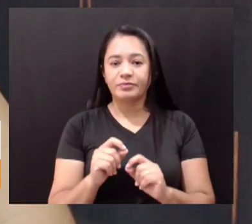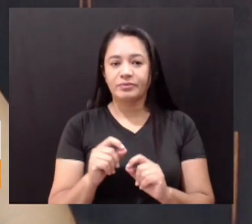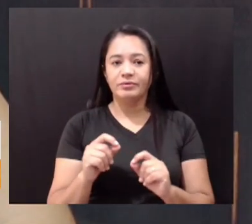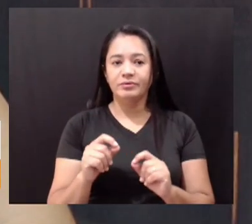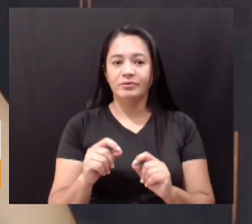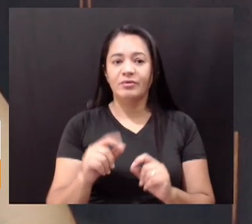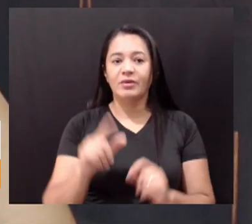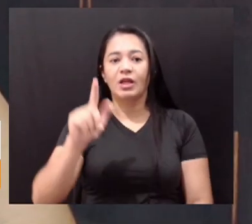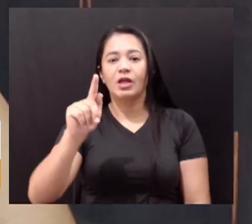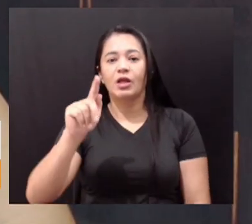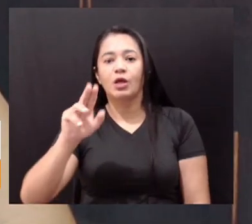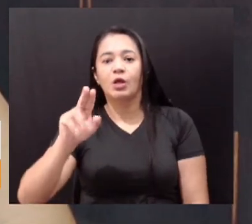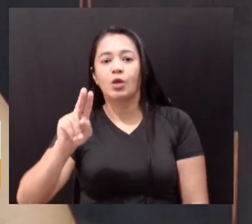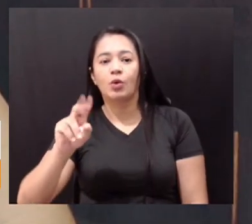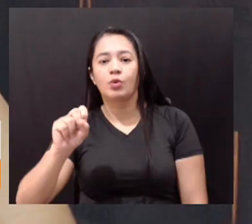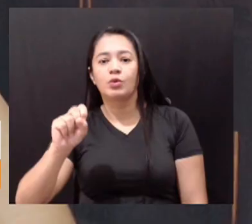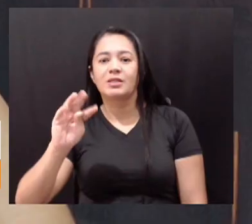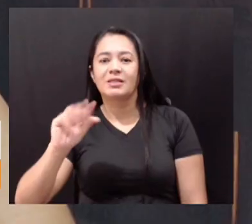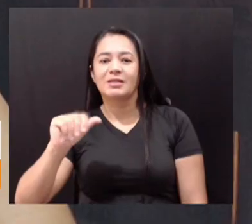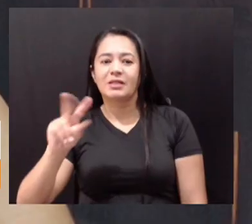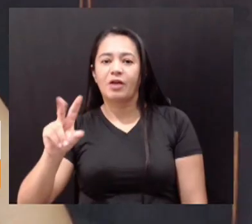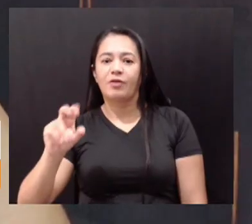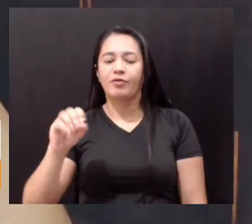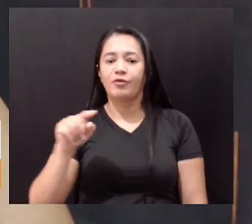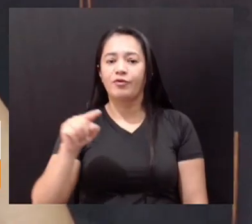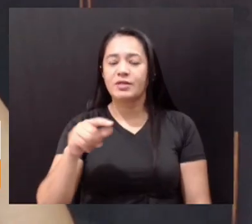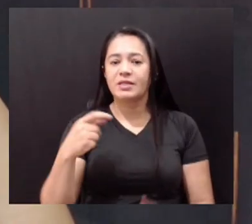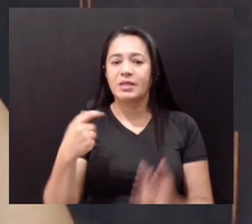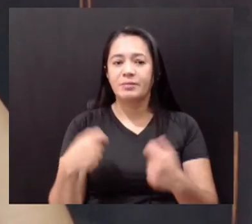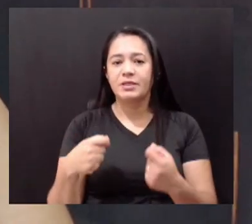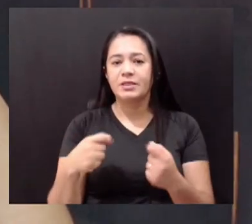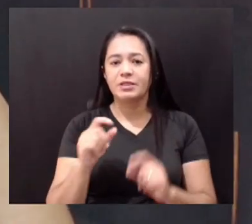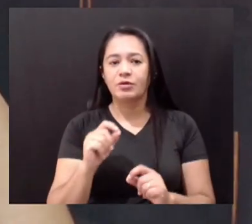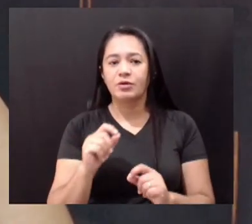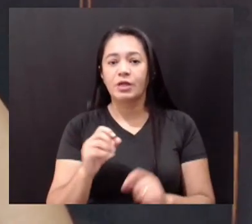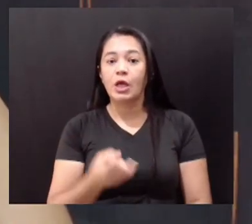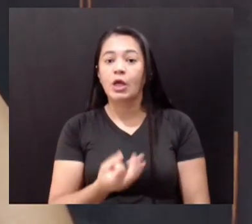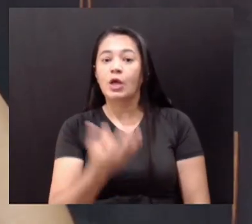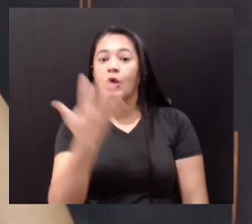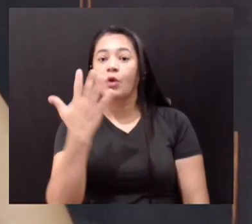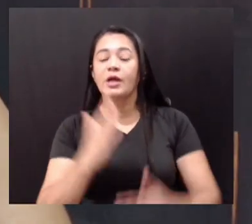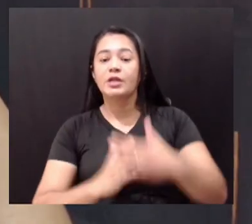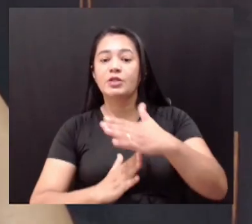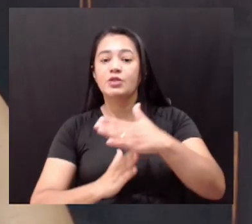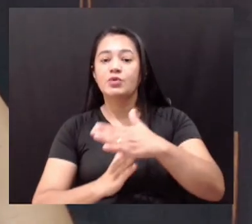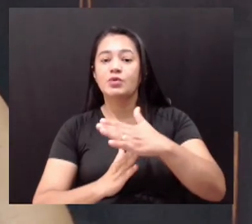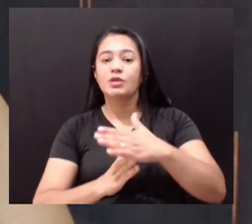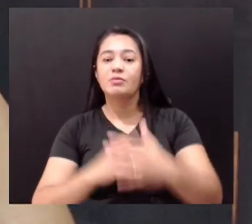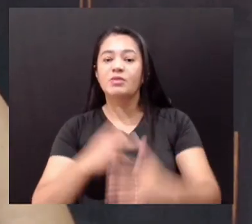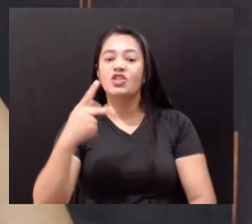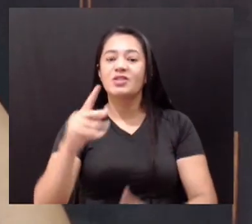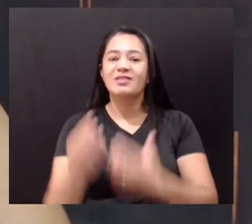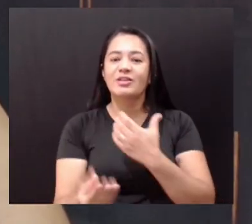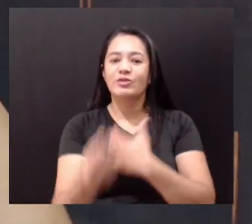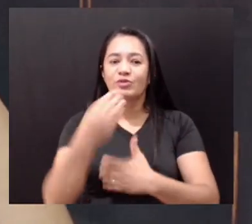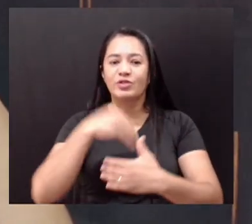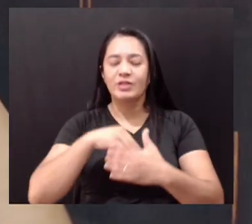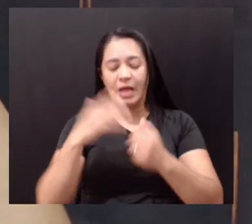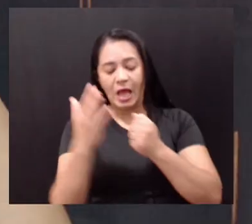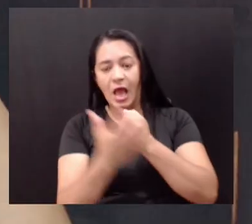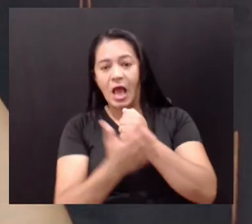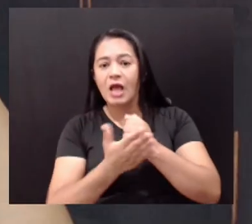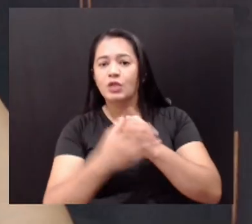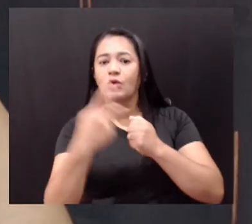aham, isso. Gustavo, de você ver também quais são os seus limites internos, o que está na tua base do que é suportável ou